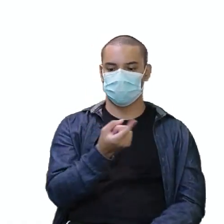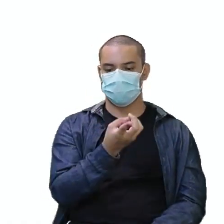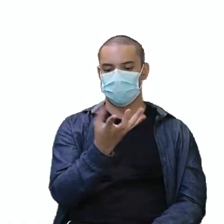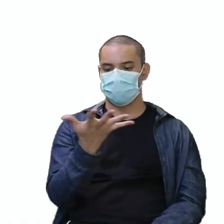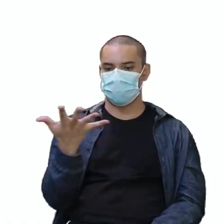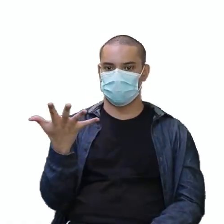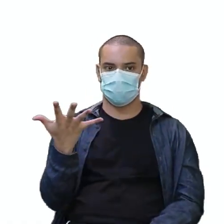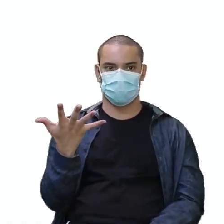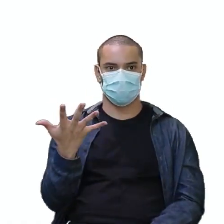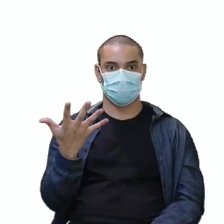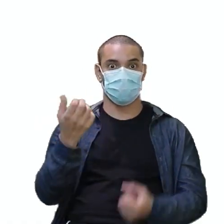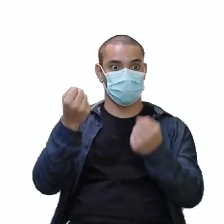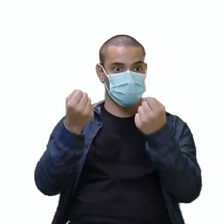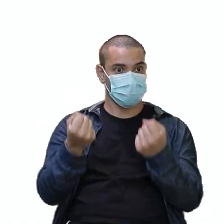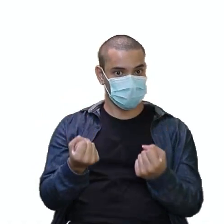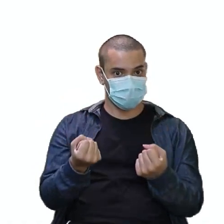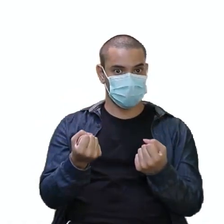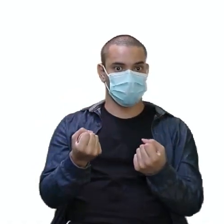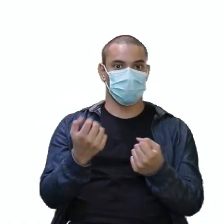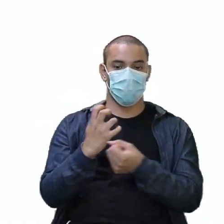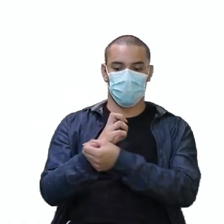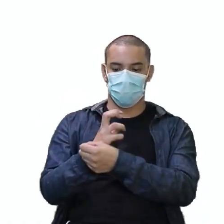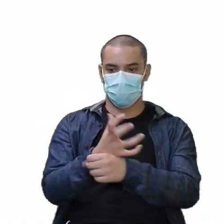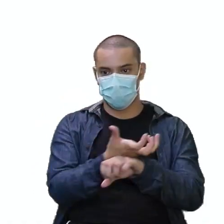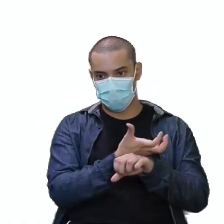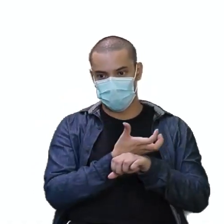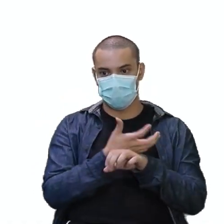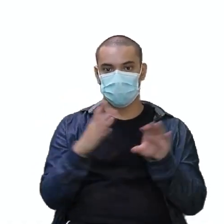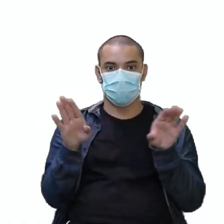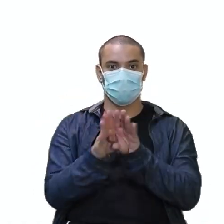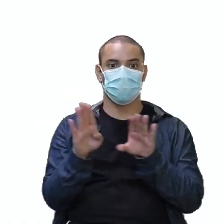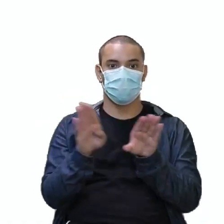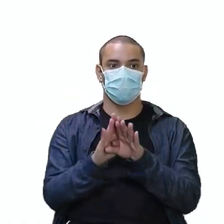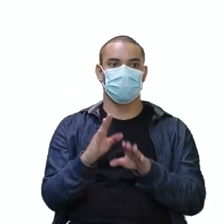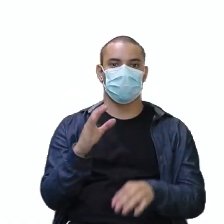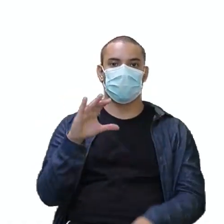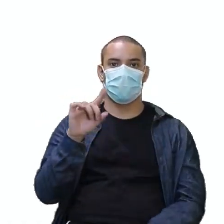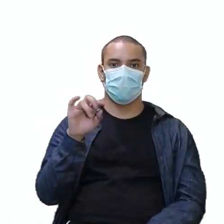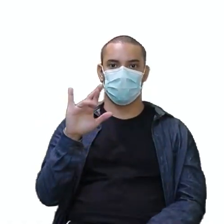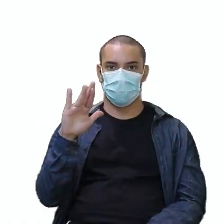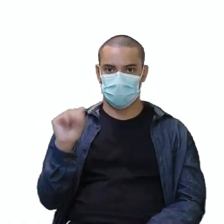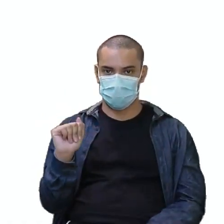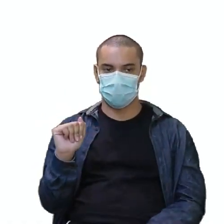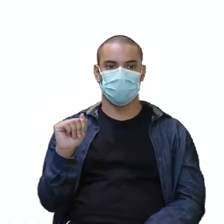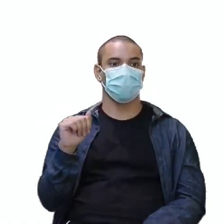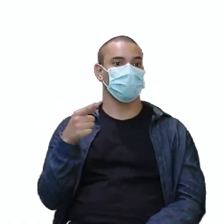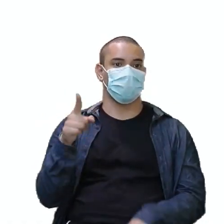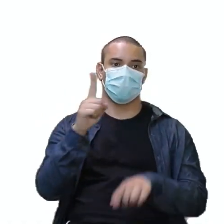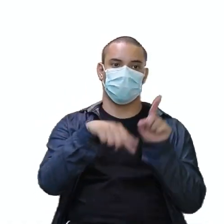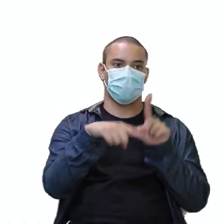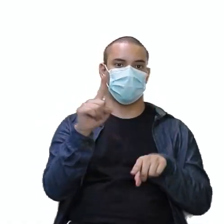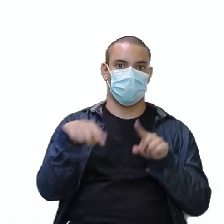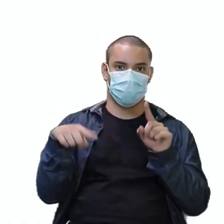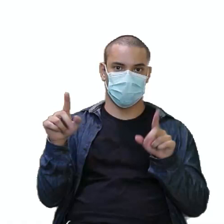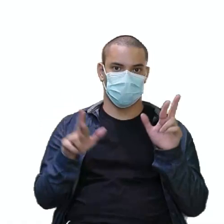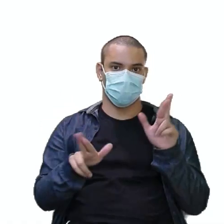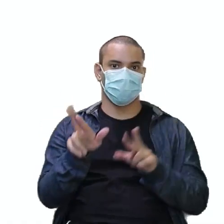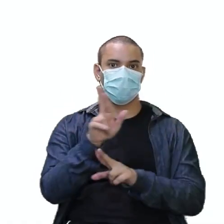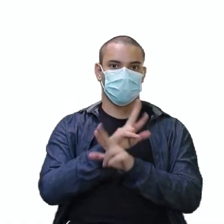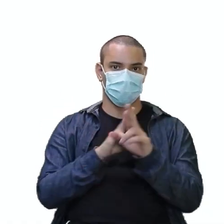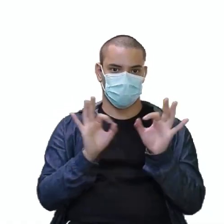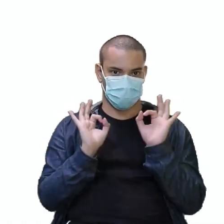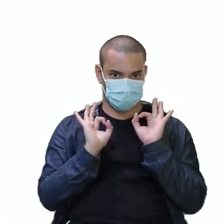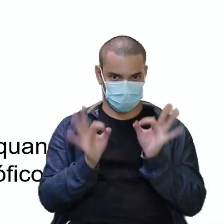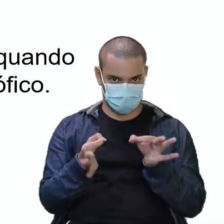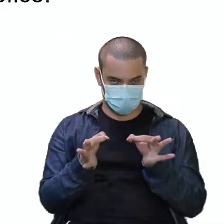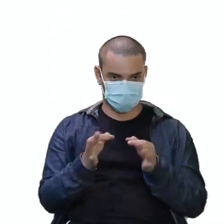quantidade de peso seco, quantidade de valor calórico de cada organismo, isso vai variar de um nível para outro, tá